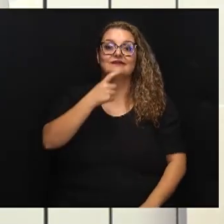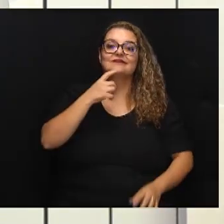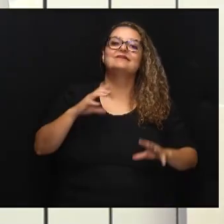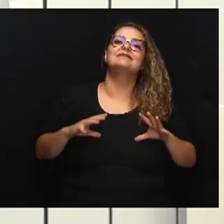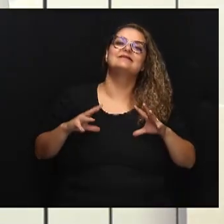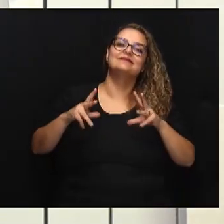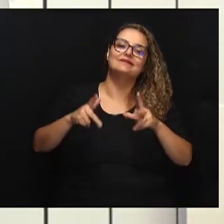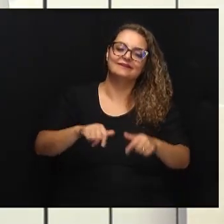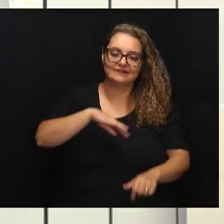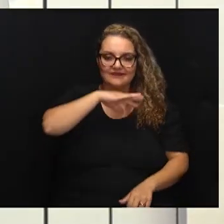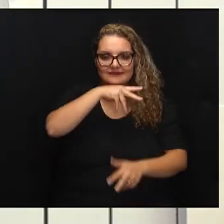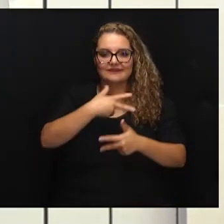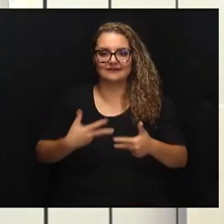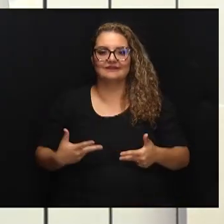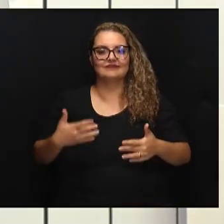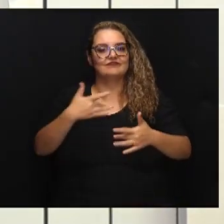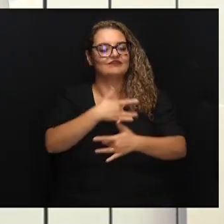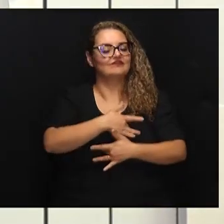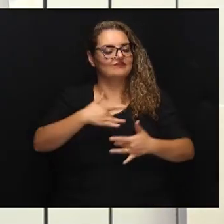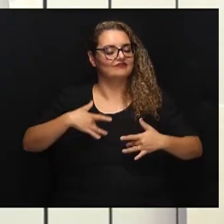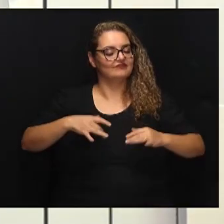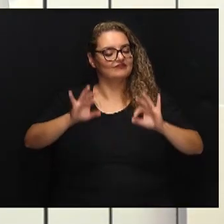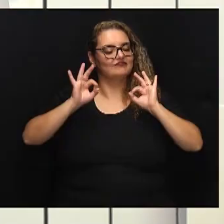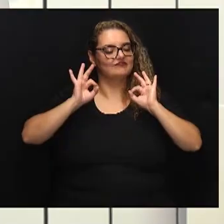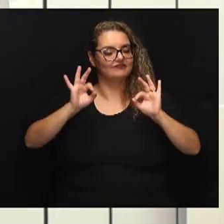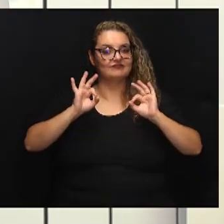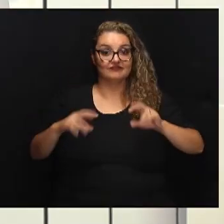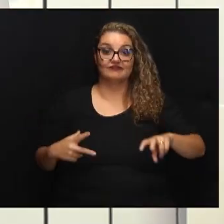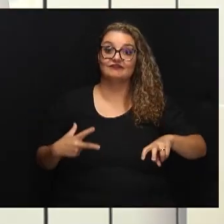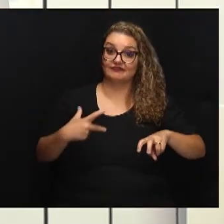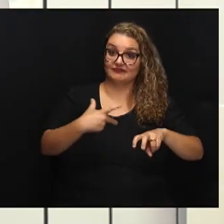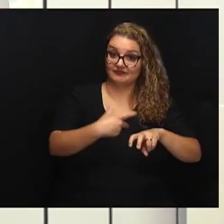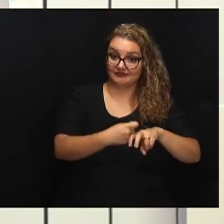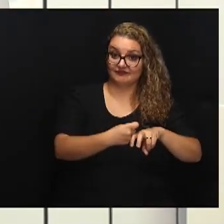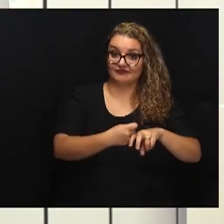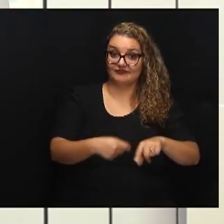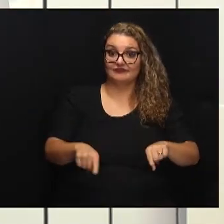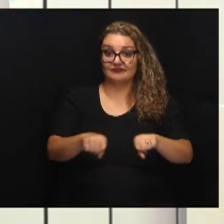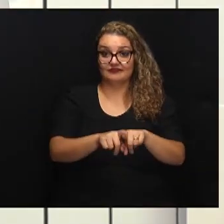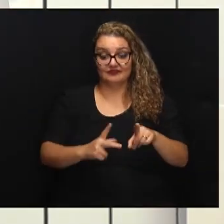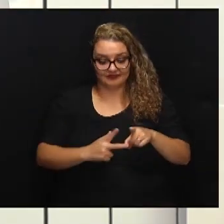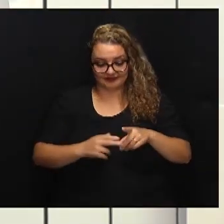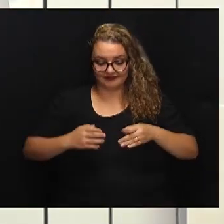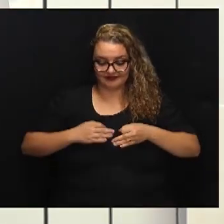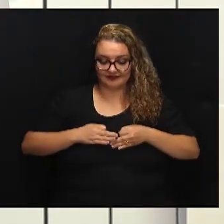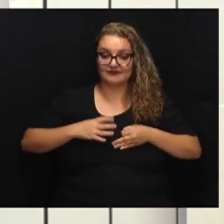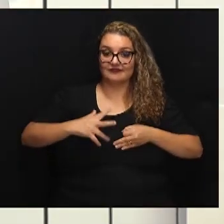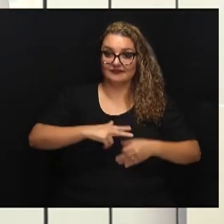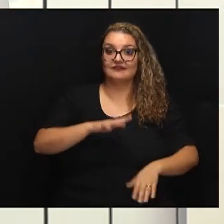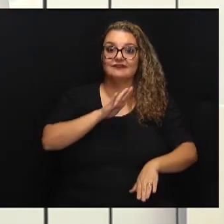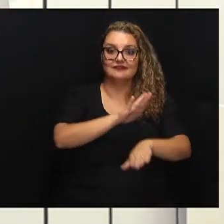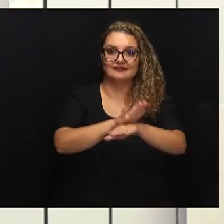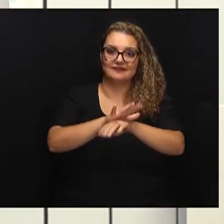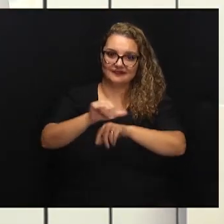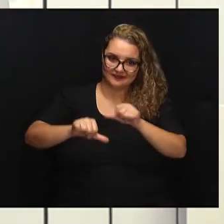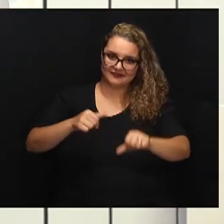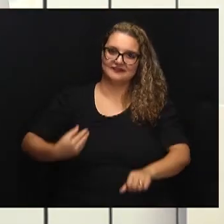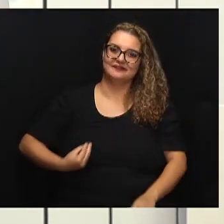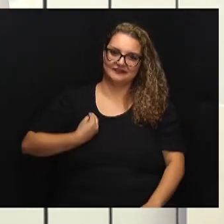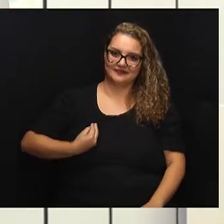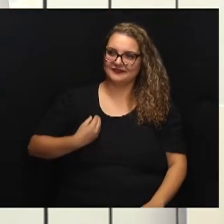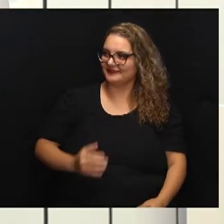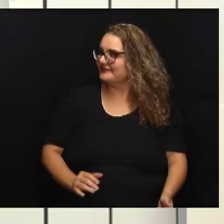os animais estão saudáveis, vacinados e castrados. Ajude a transformar uma vida.